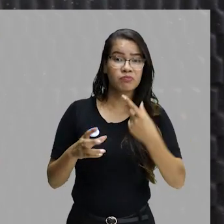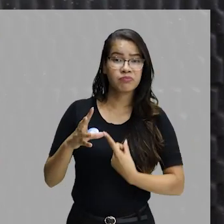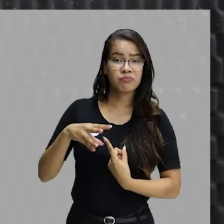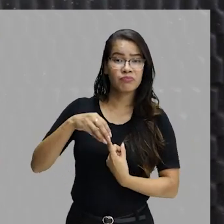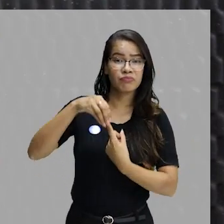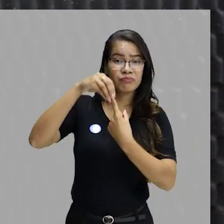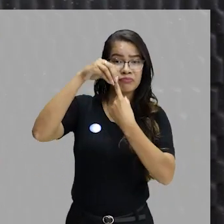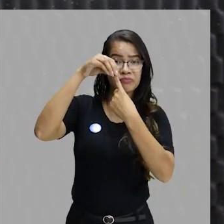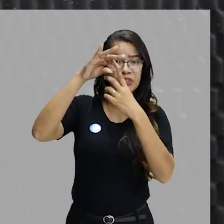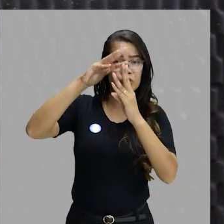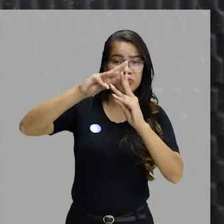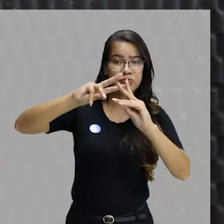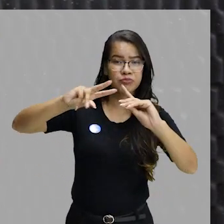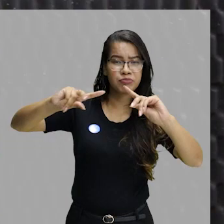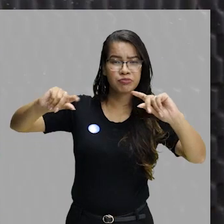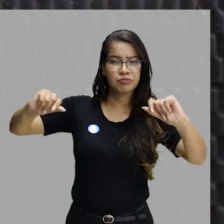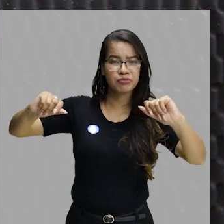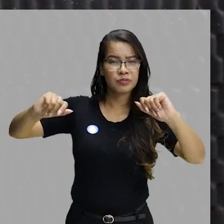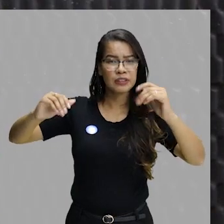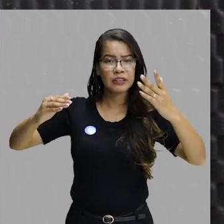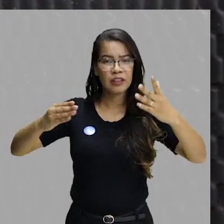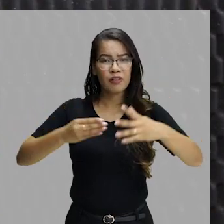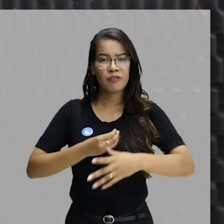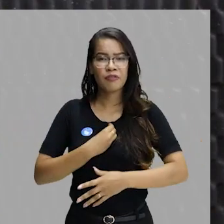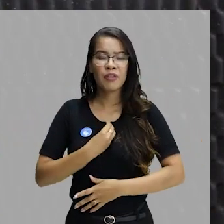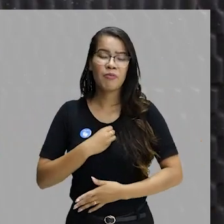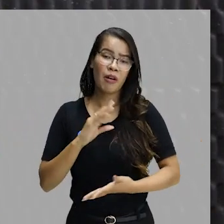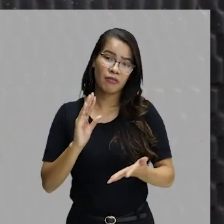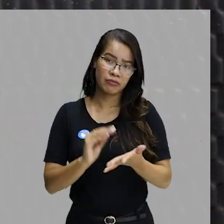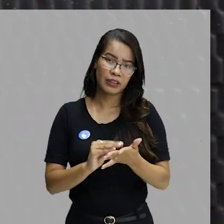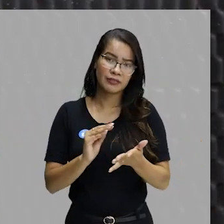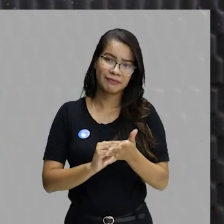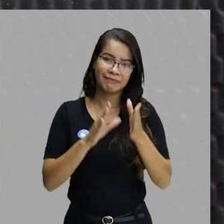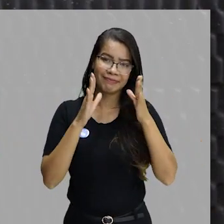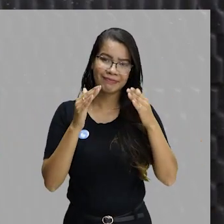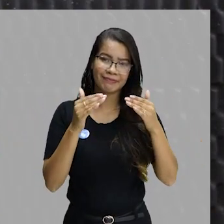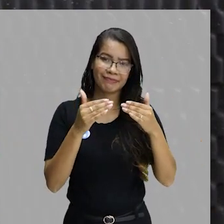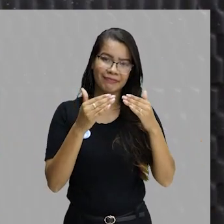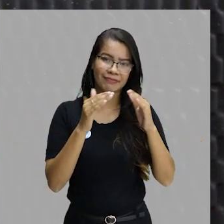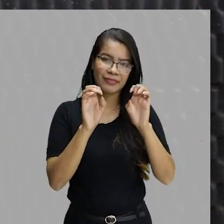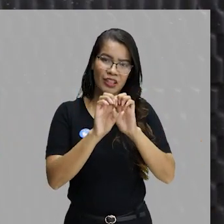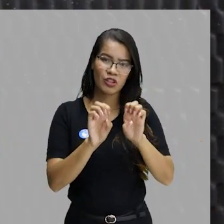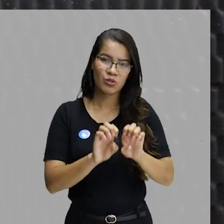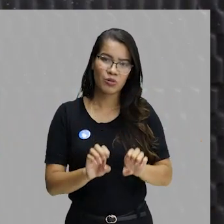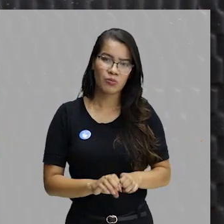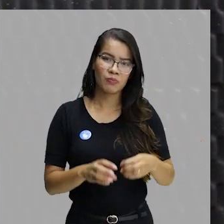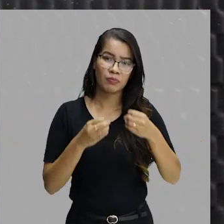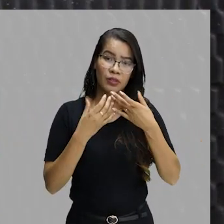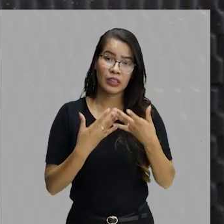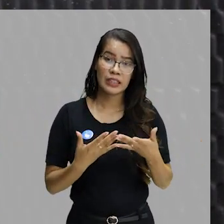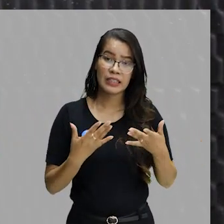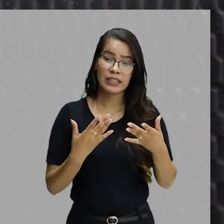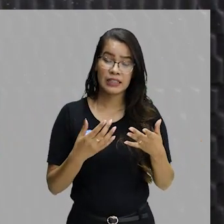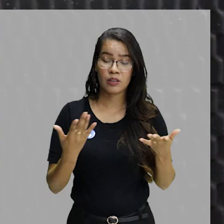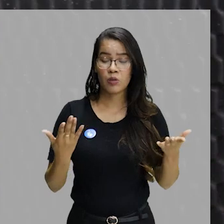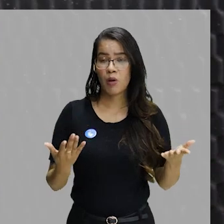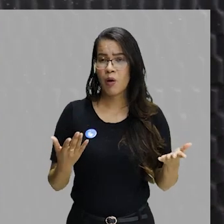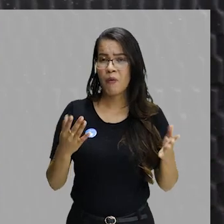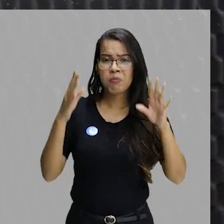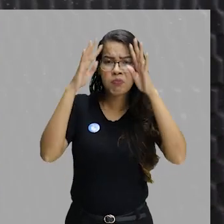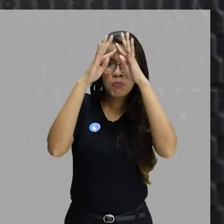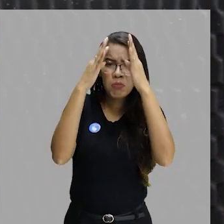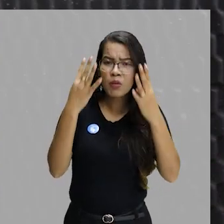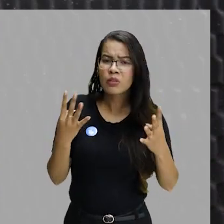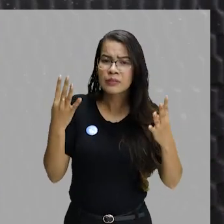Pontifício Máximo, Augusto, ou seja, Augusto divinizando o poder de Otávio, centraliza o poder nas